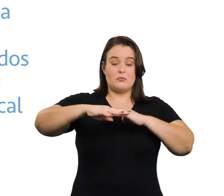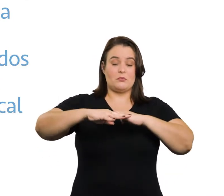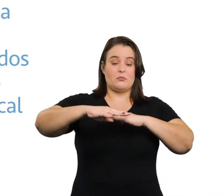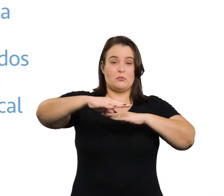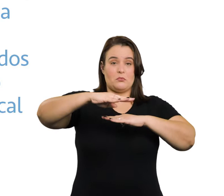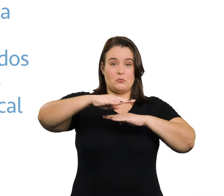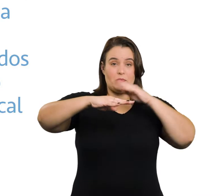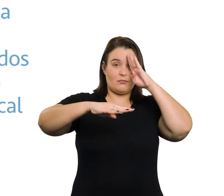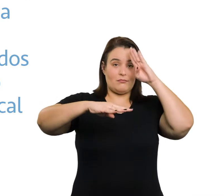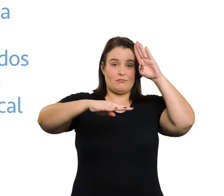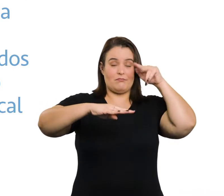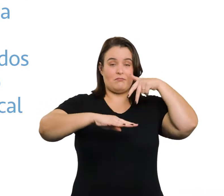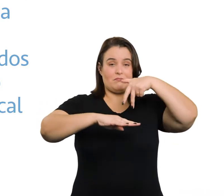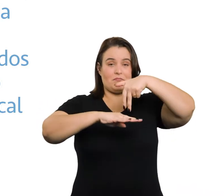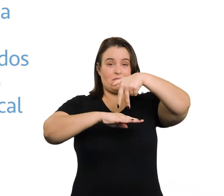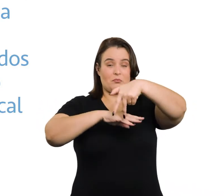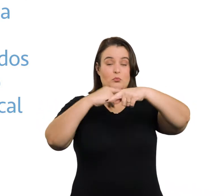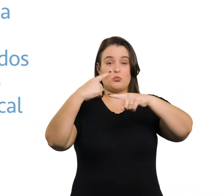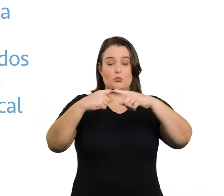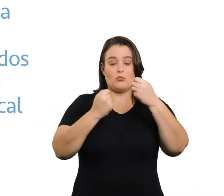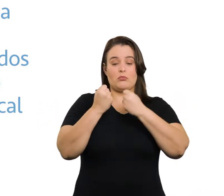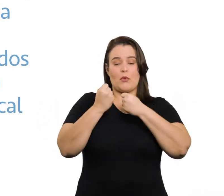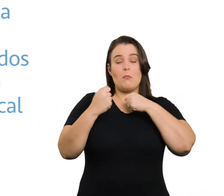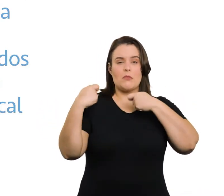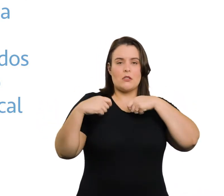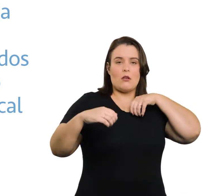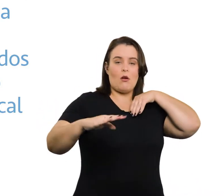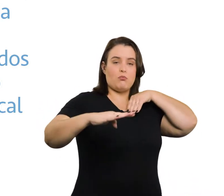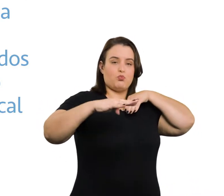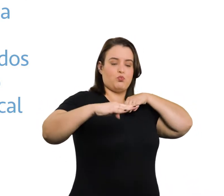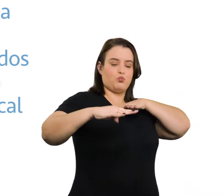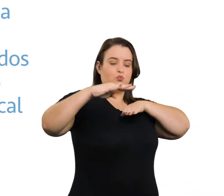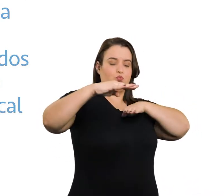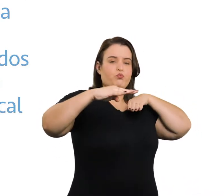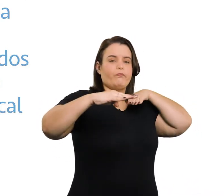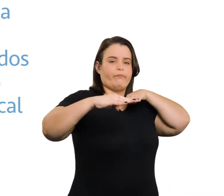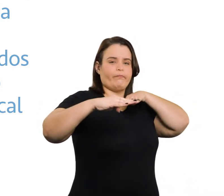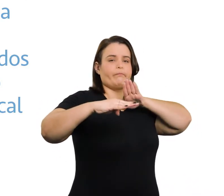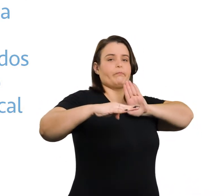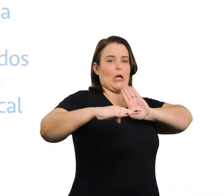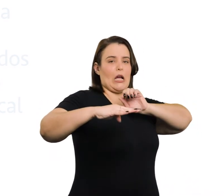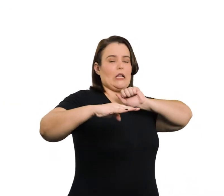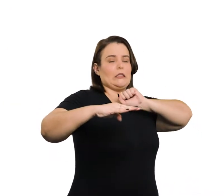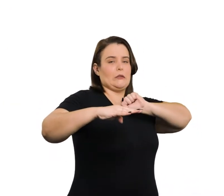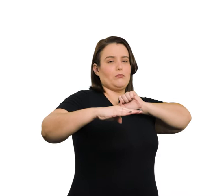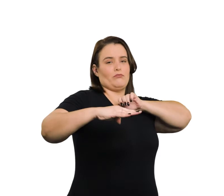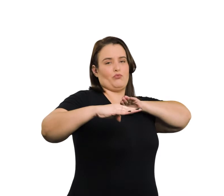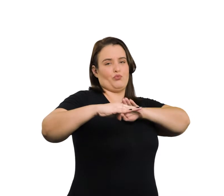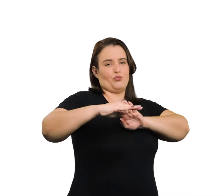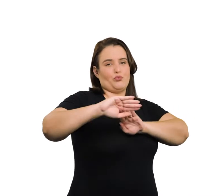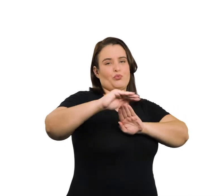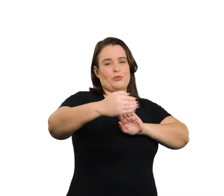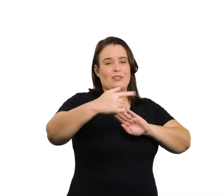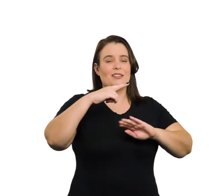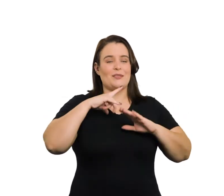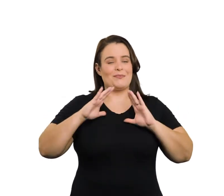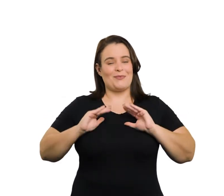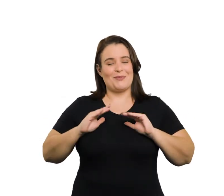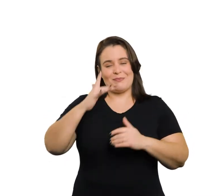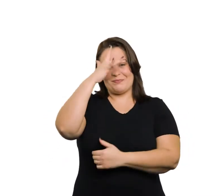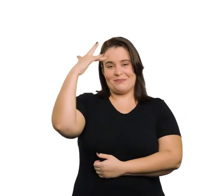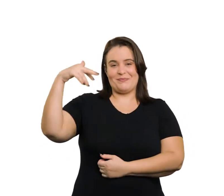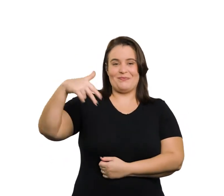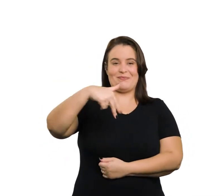dos pedestres, pois obriga a redução de velocidade dos veículos no local e proporciona maior conforto ao